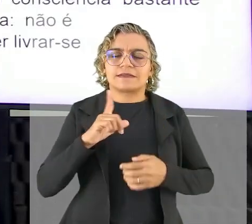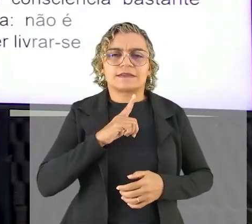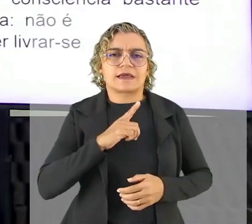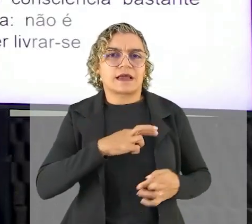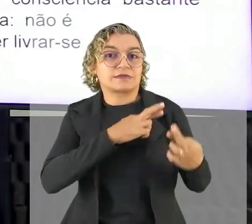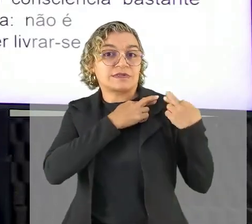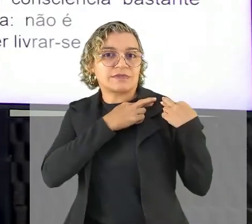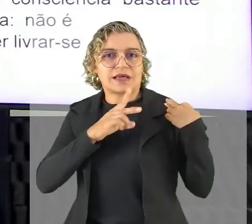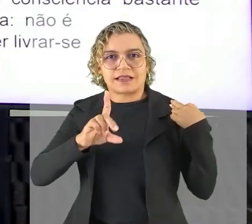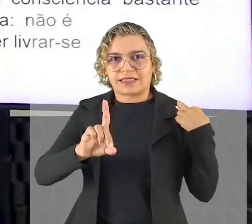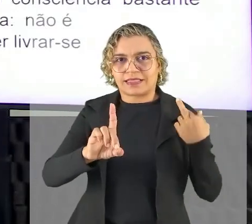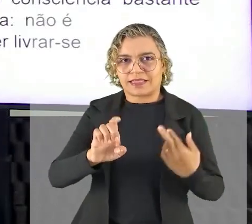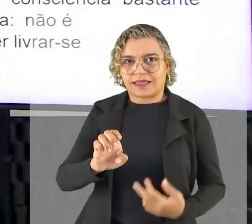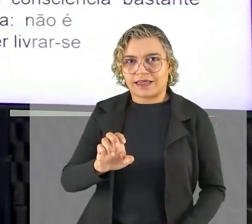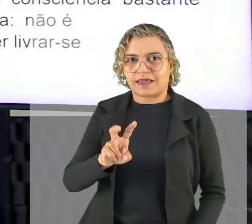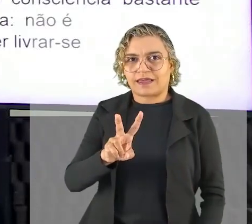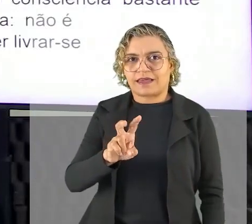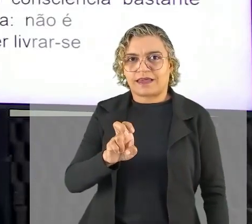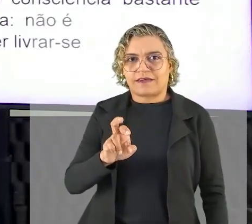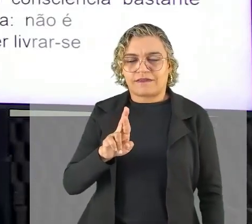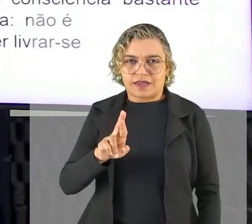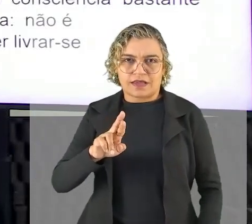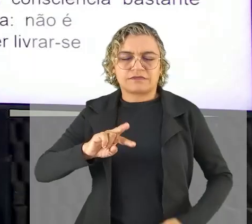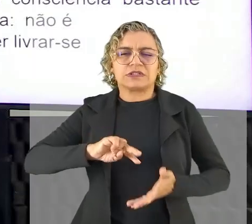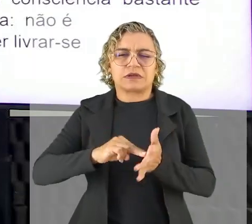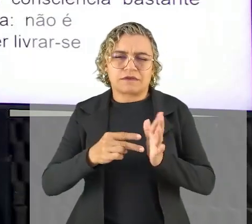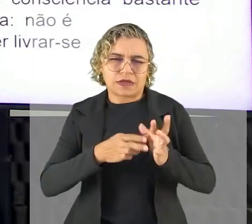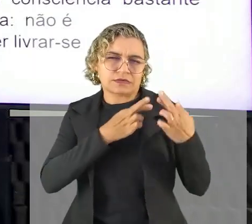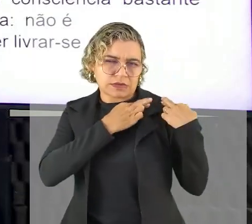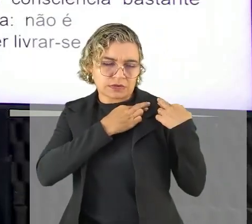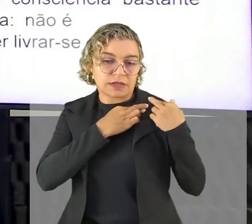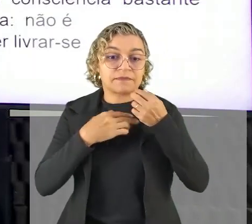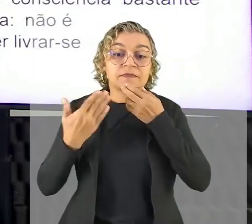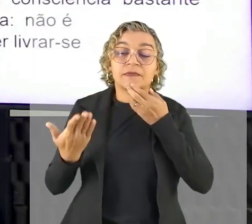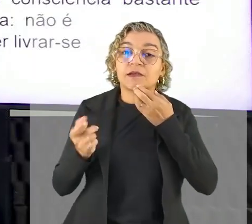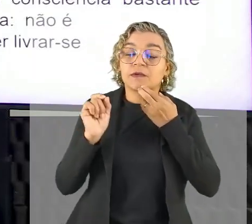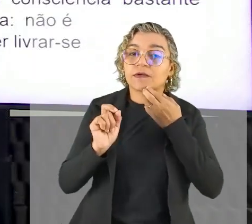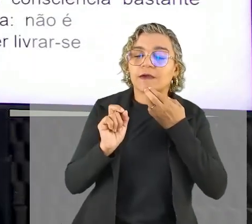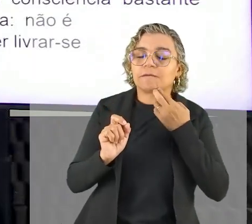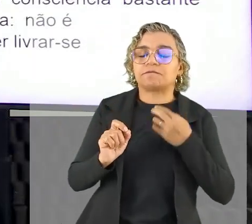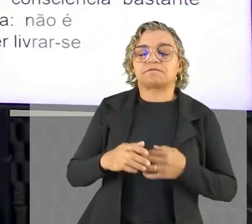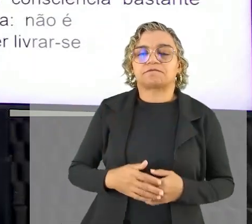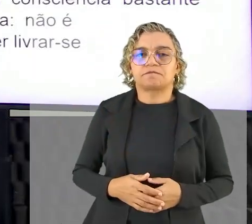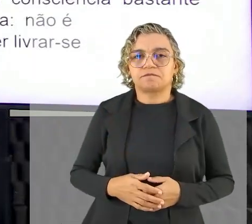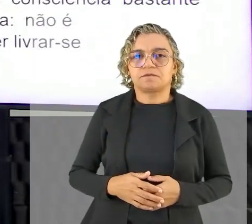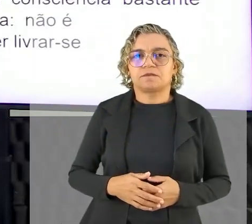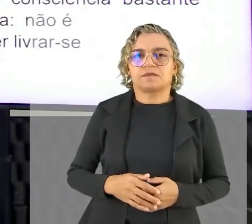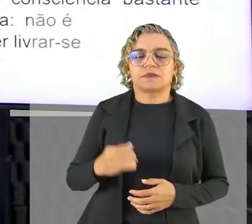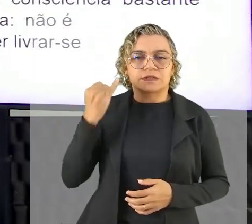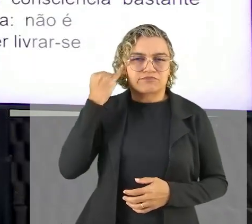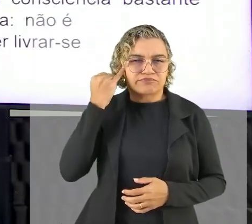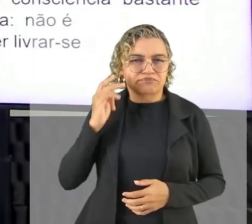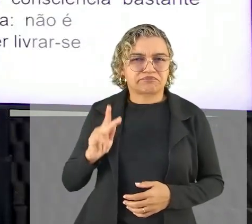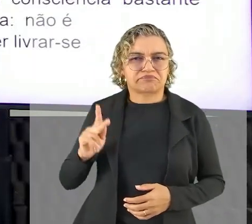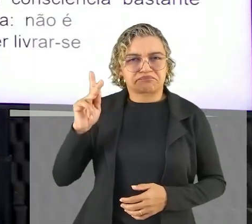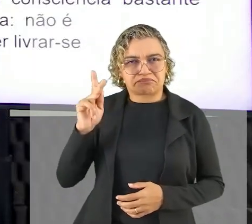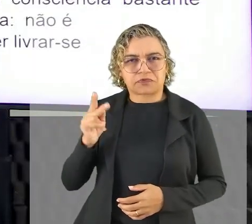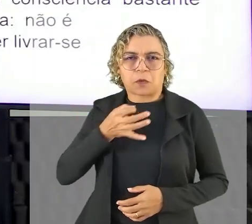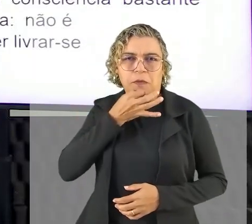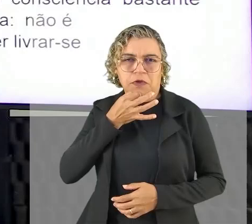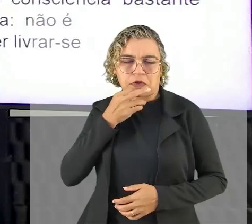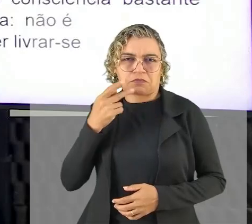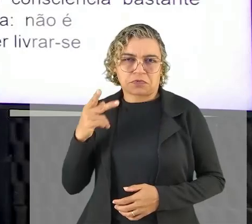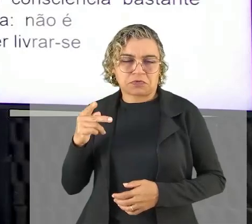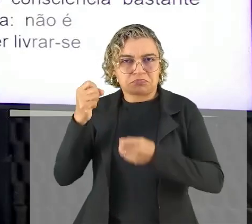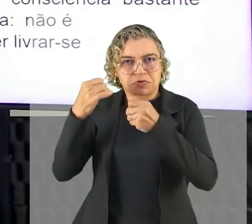se trata, uma máxima kantiana, né, é a seguinte: age de tal modo que tua